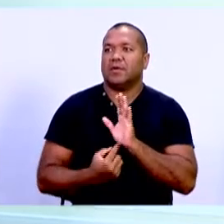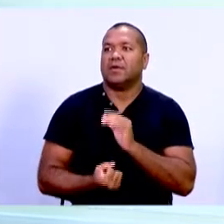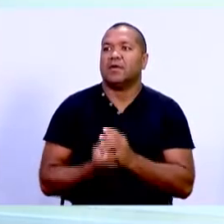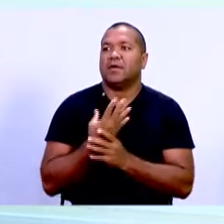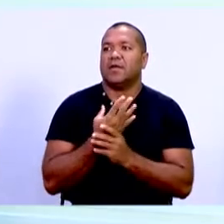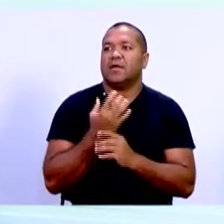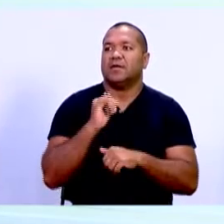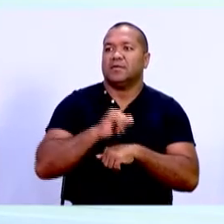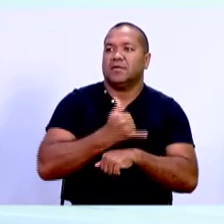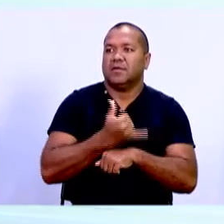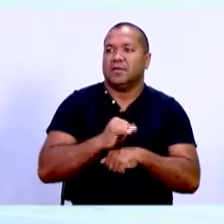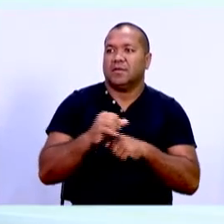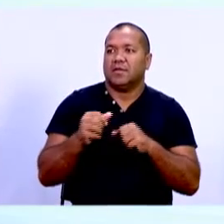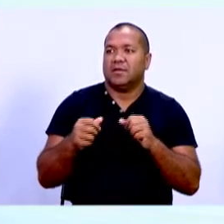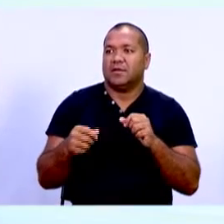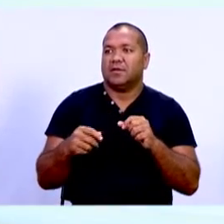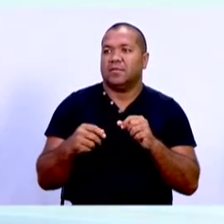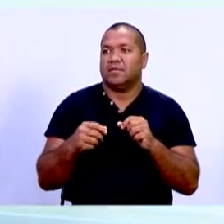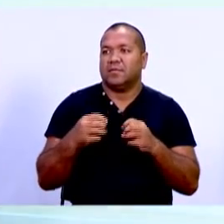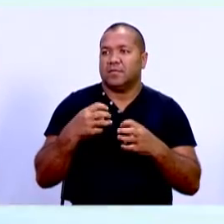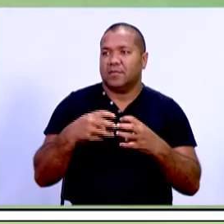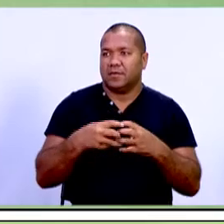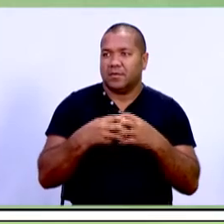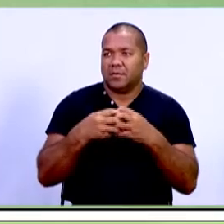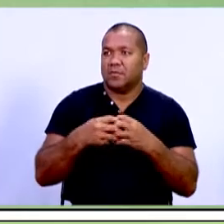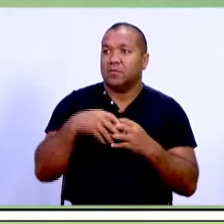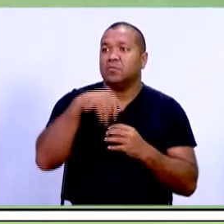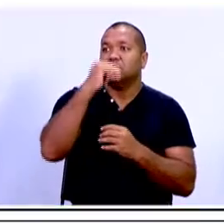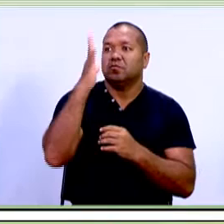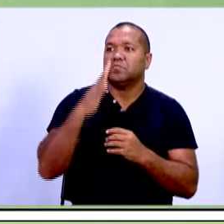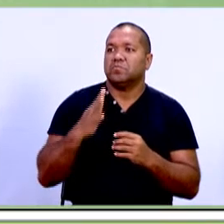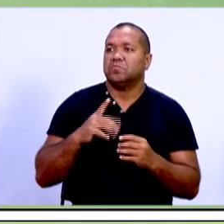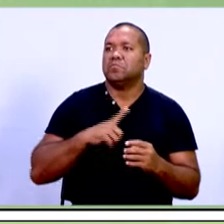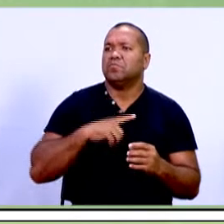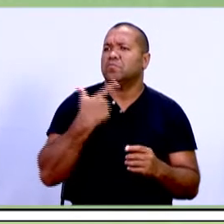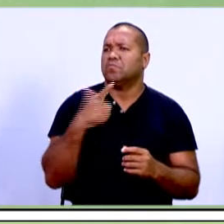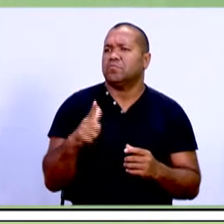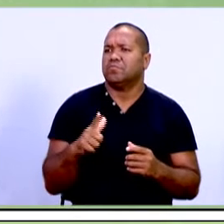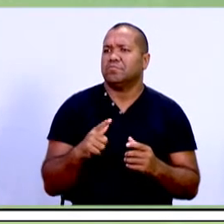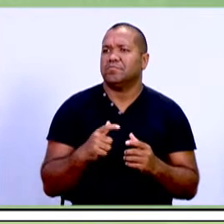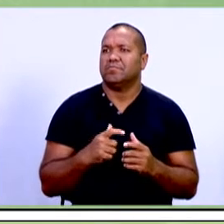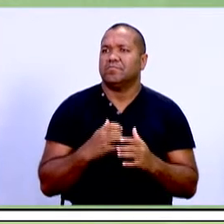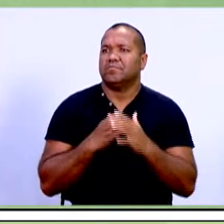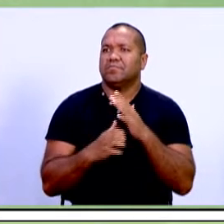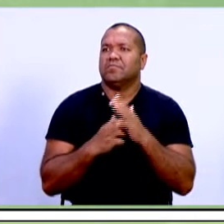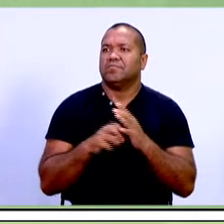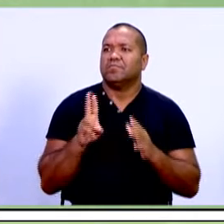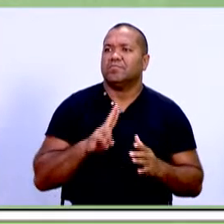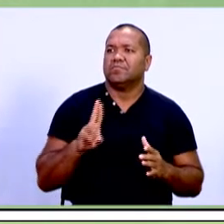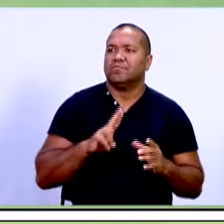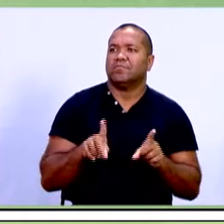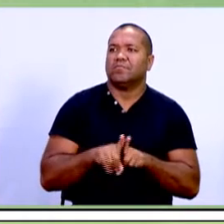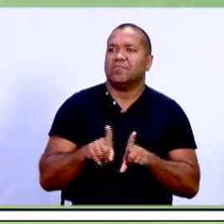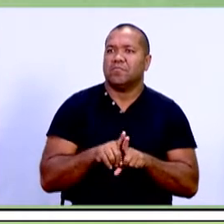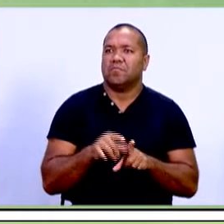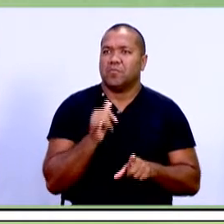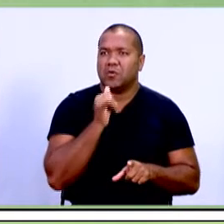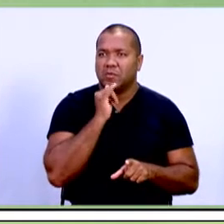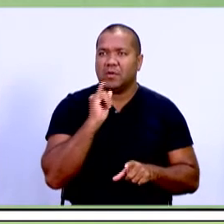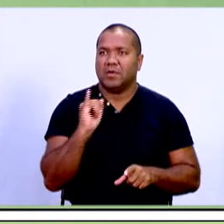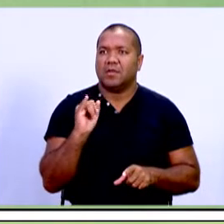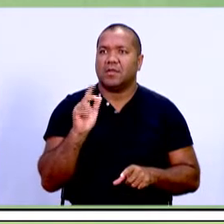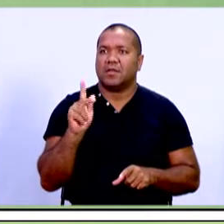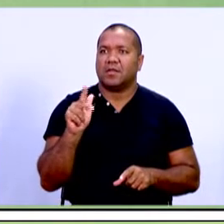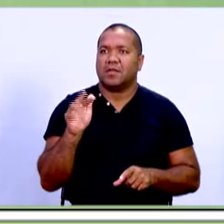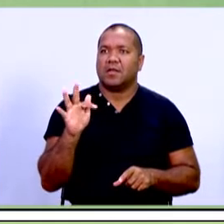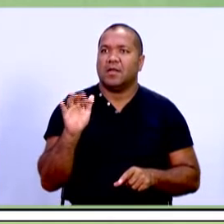Brasil, existem empresas que usam além do Instituto Federal? Sim. Por exemplo, a Itaipu, que é